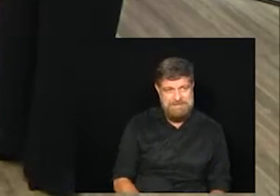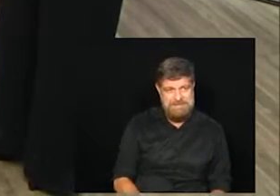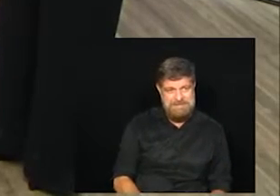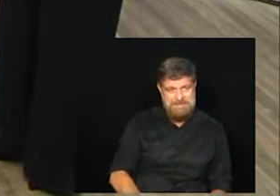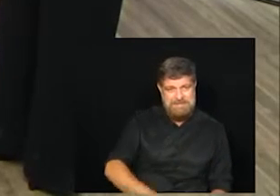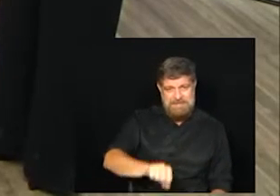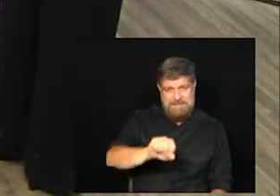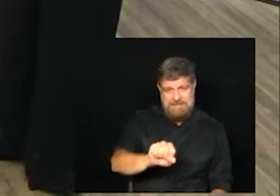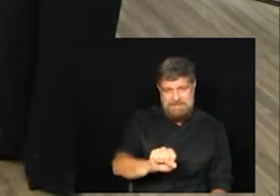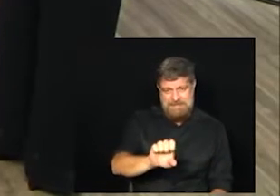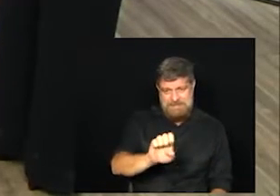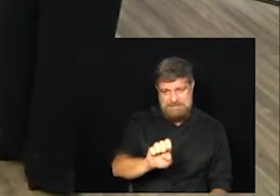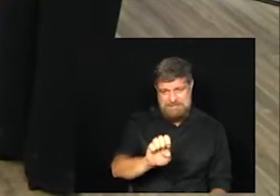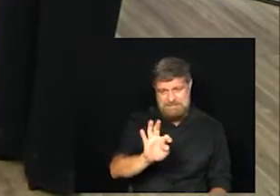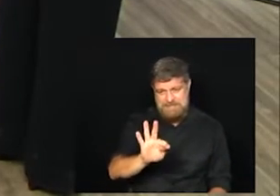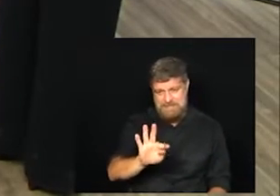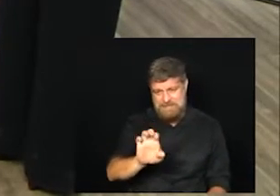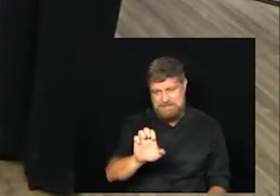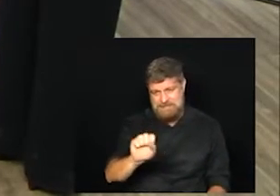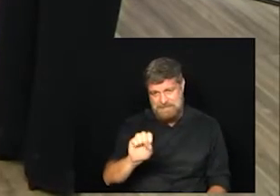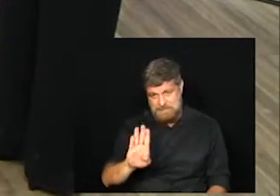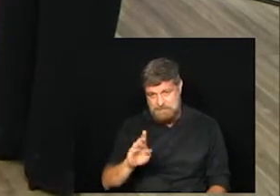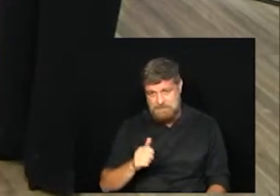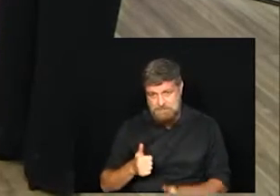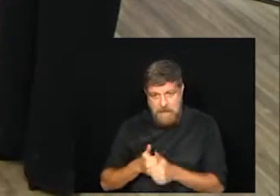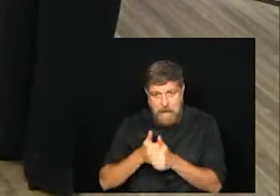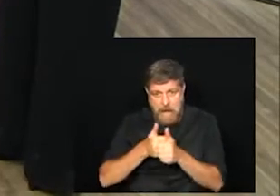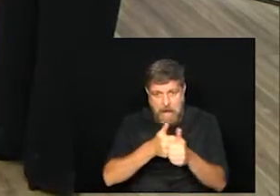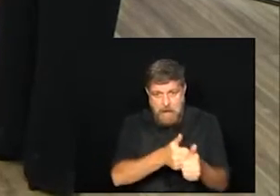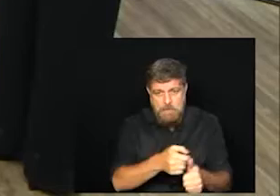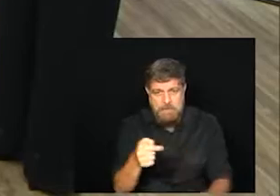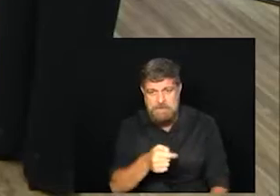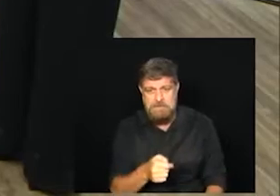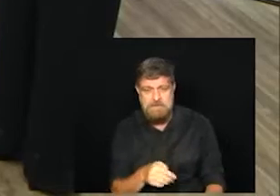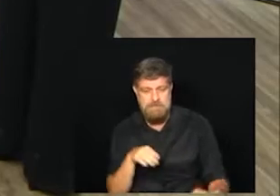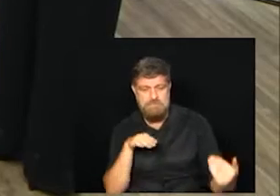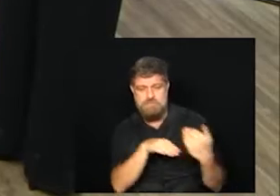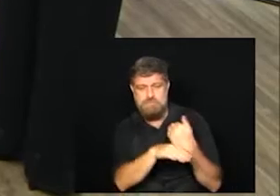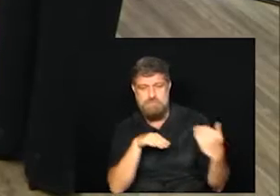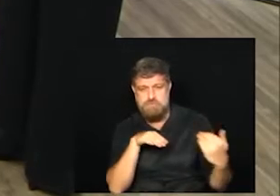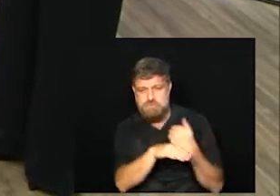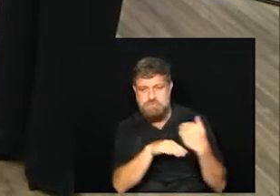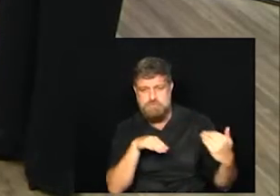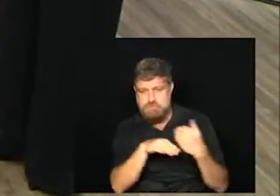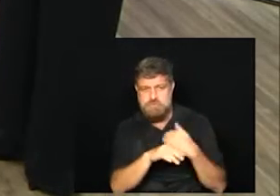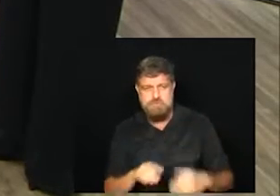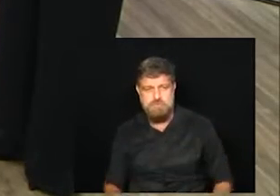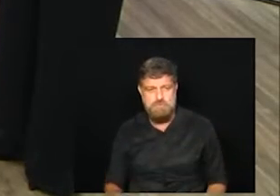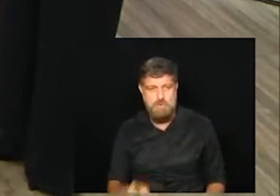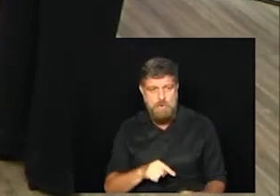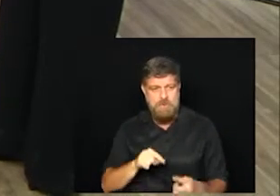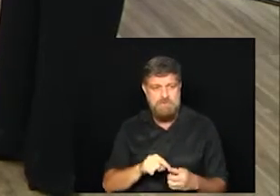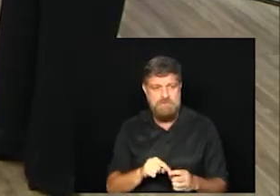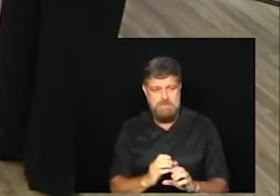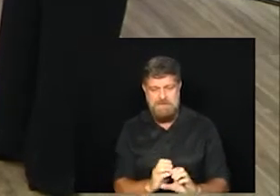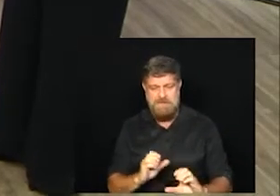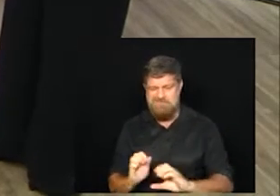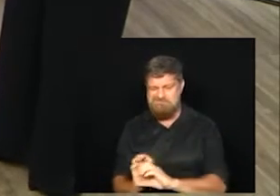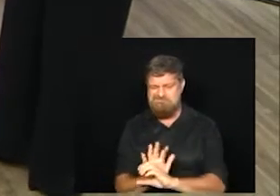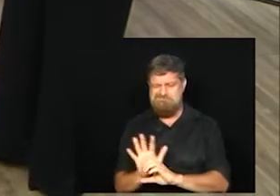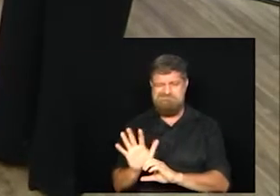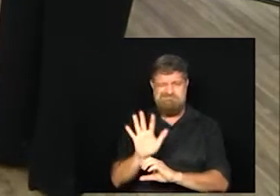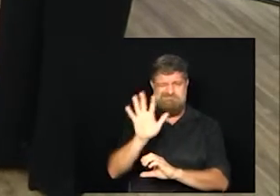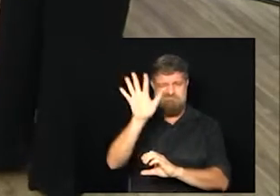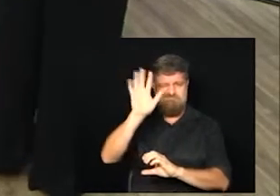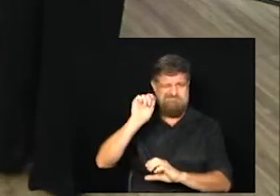aquela mega operação que estava abordando os veículos e tentando coibir a fumaça preta. E no